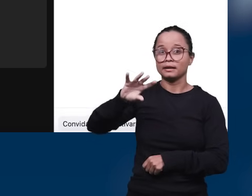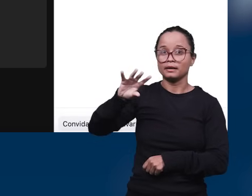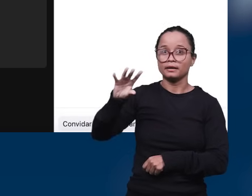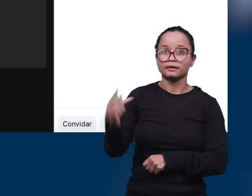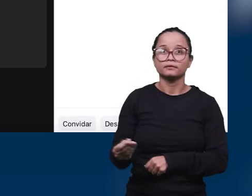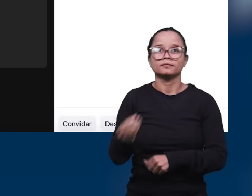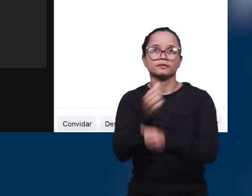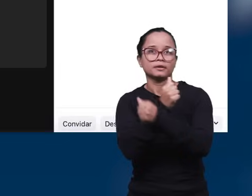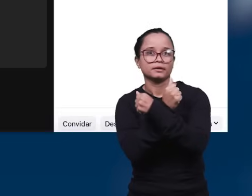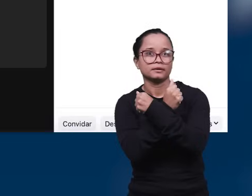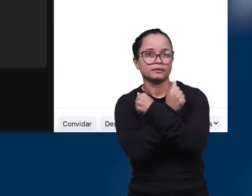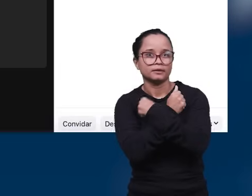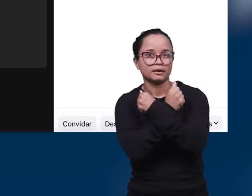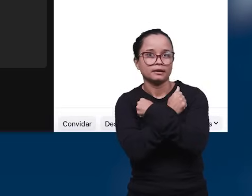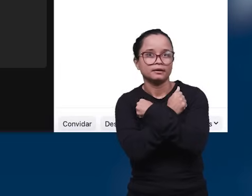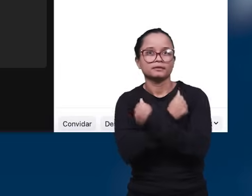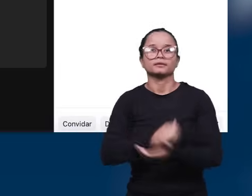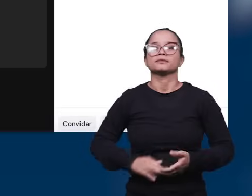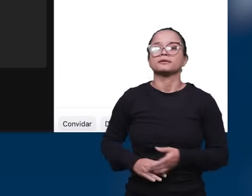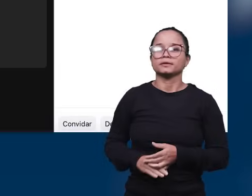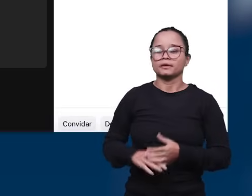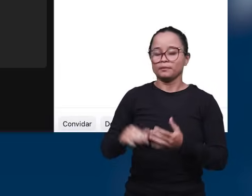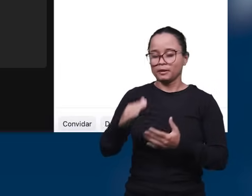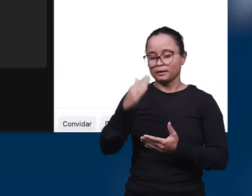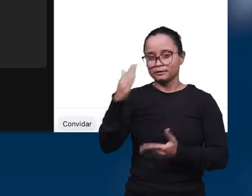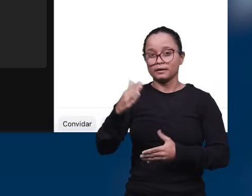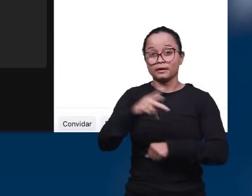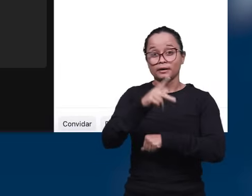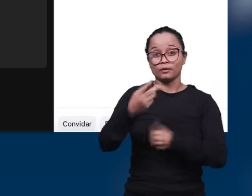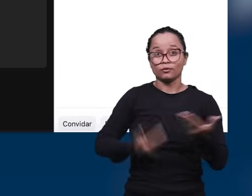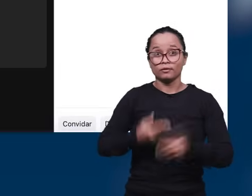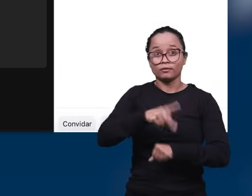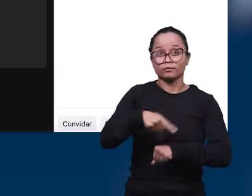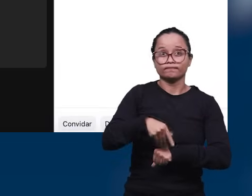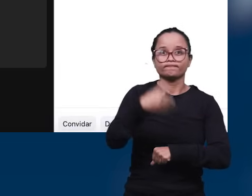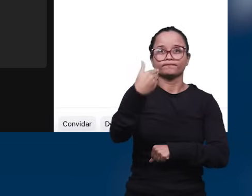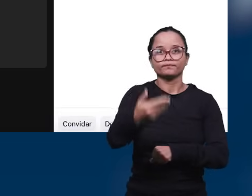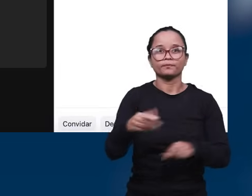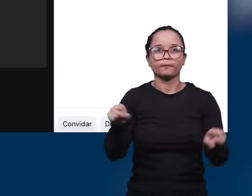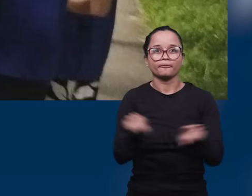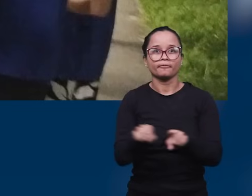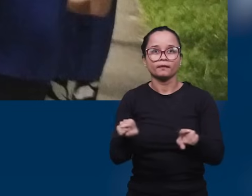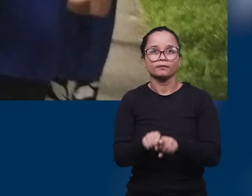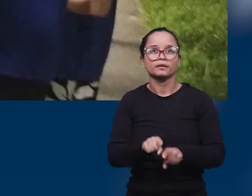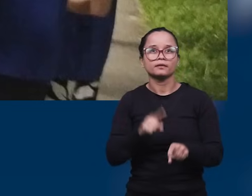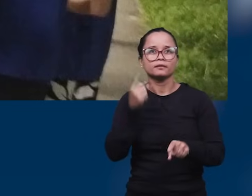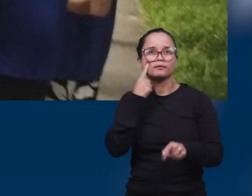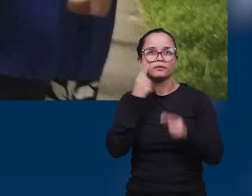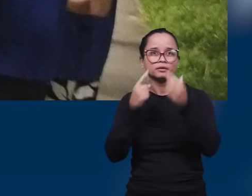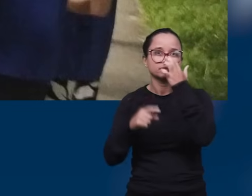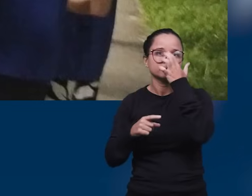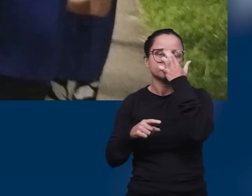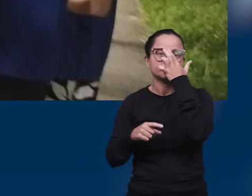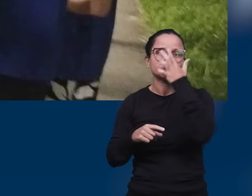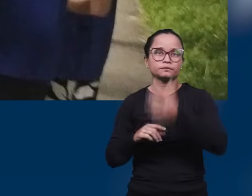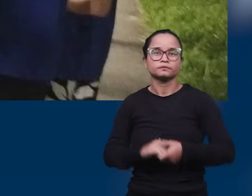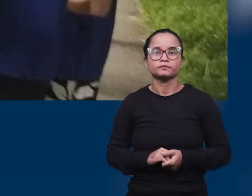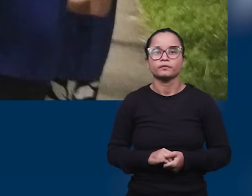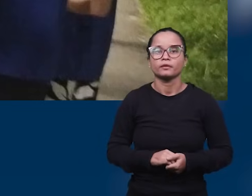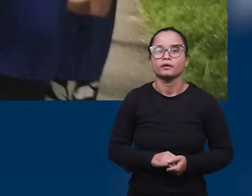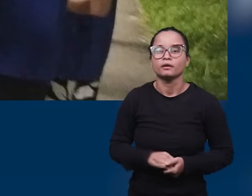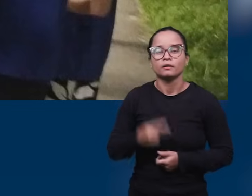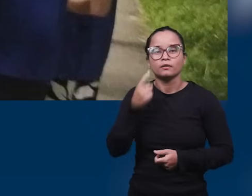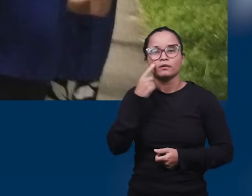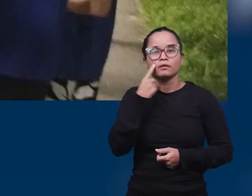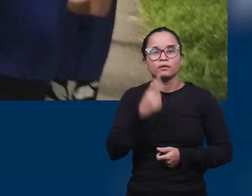em Gana, na África. Um abraço aos queridos irmãos aí na África, queridos irmãos do exterior. Você está assistindo aqui o Manaim News. Nessa